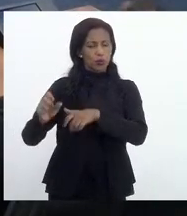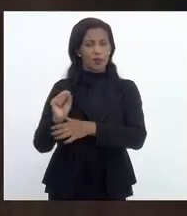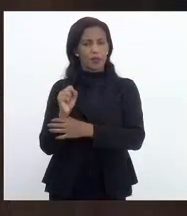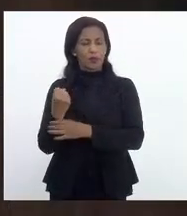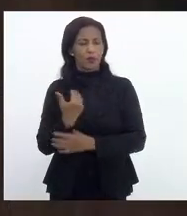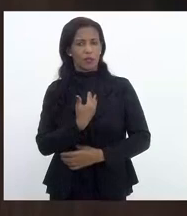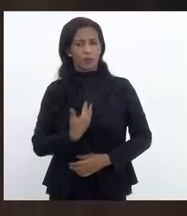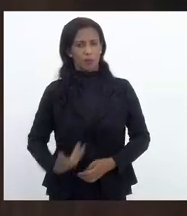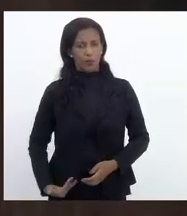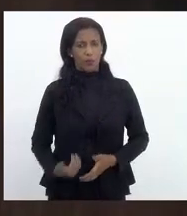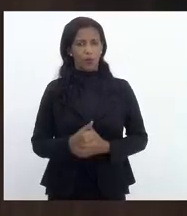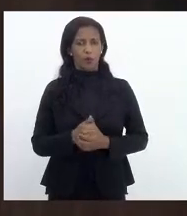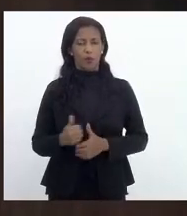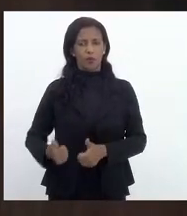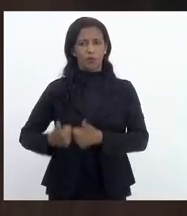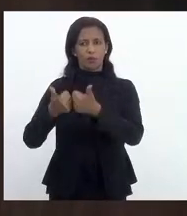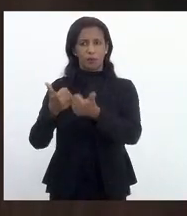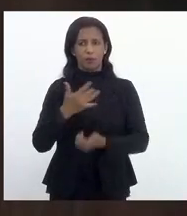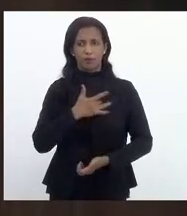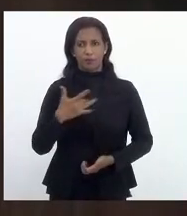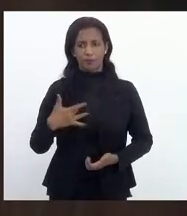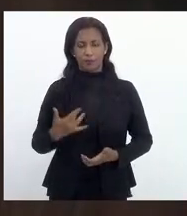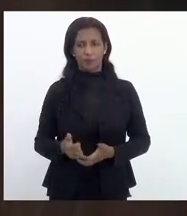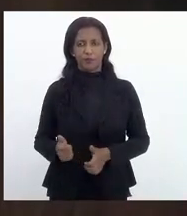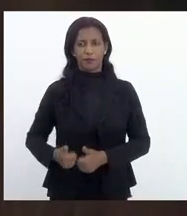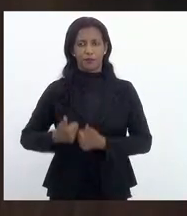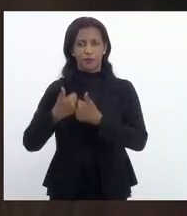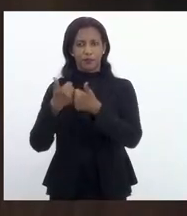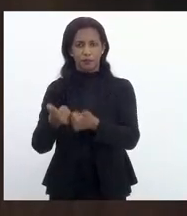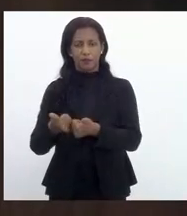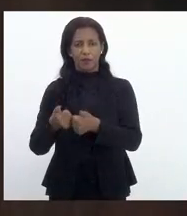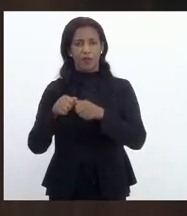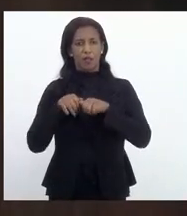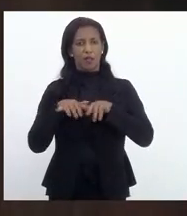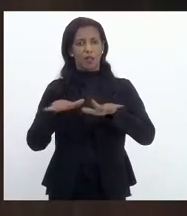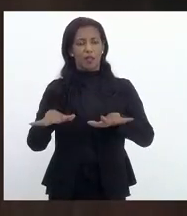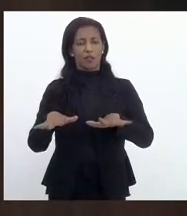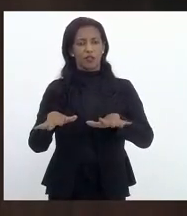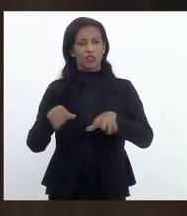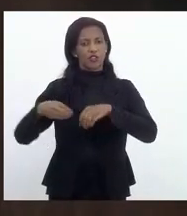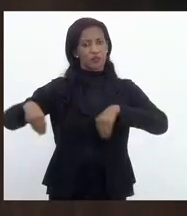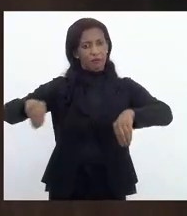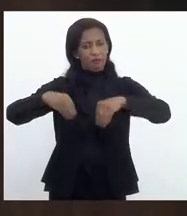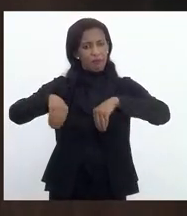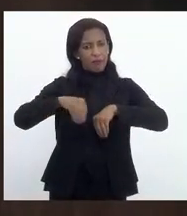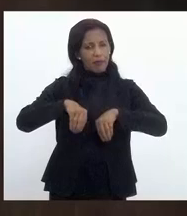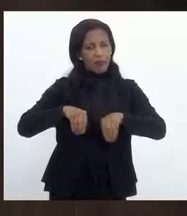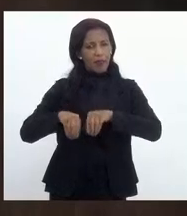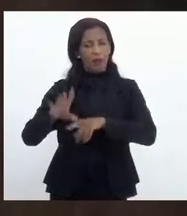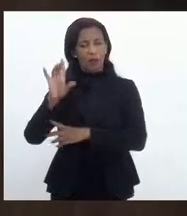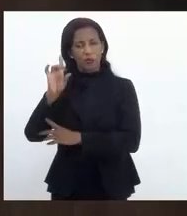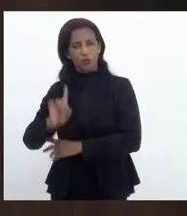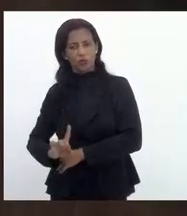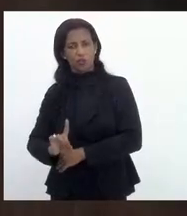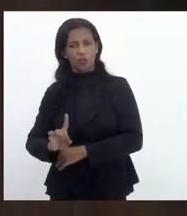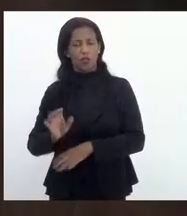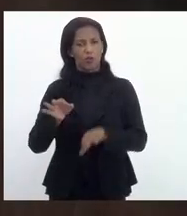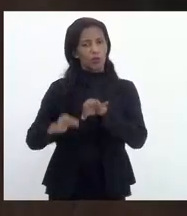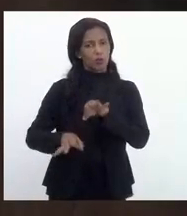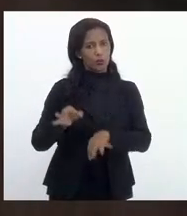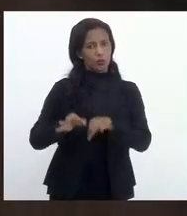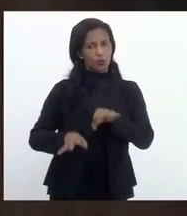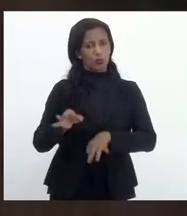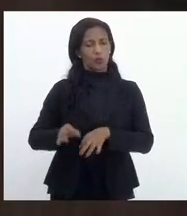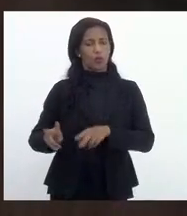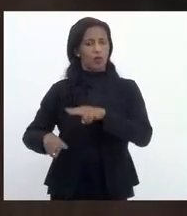segurança pública de melhorar a saúde de melhorar a distribuição de terra de melhorar o direito à justiça